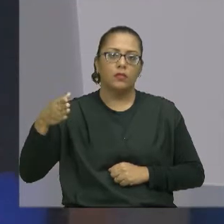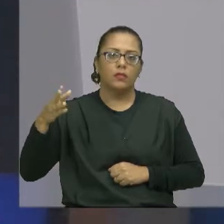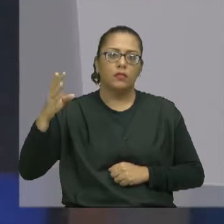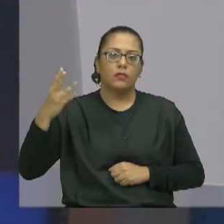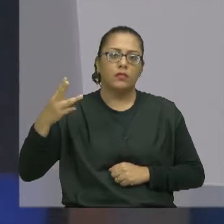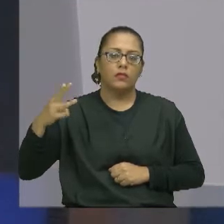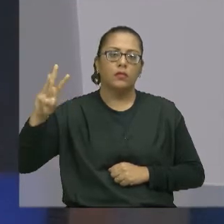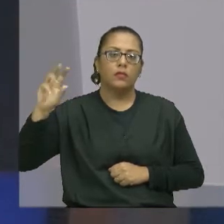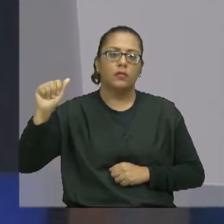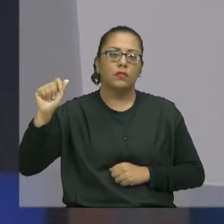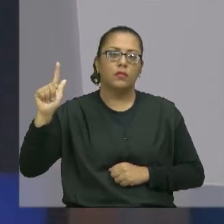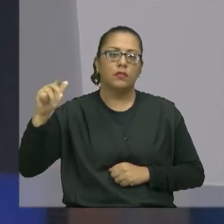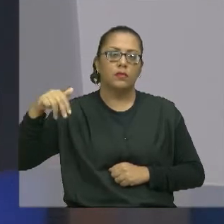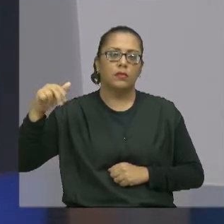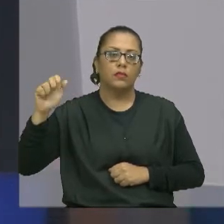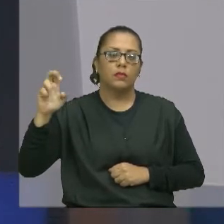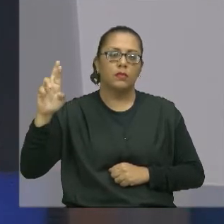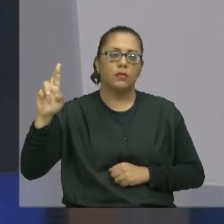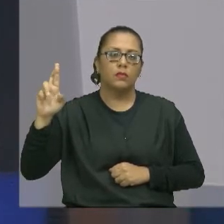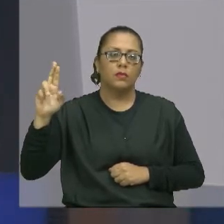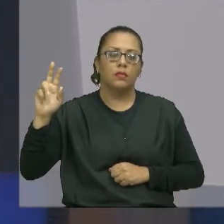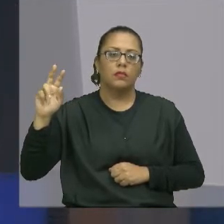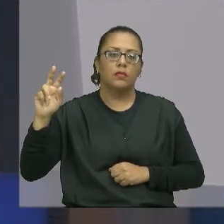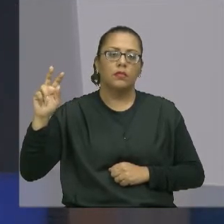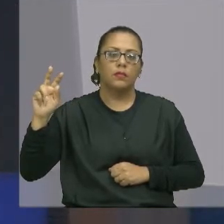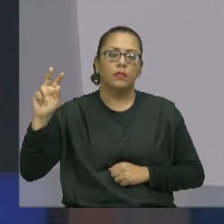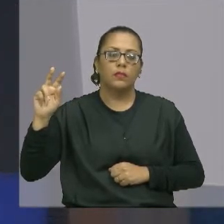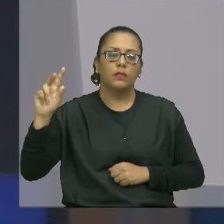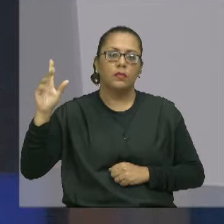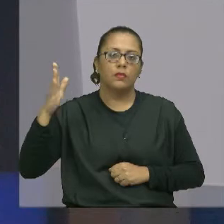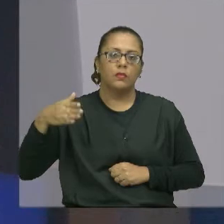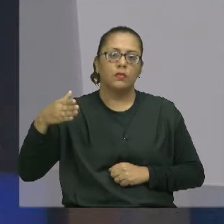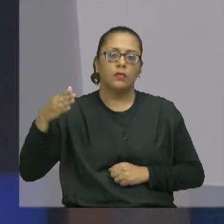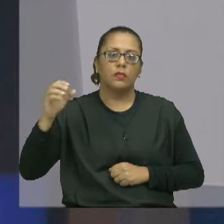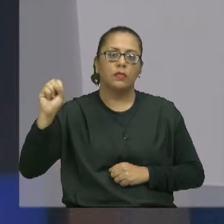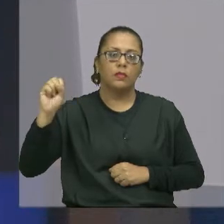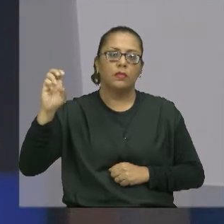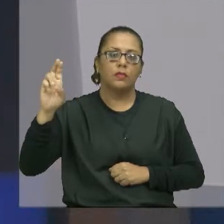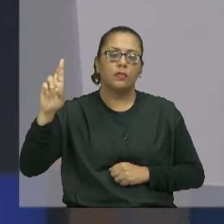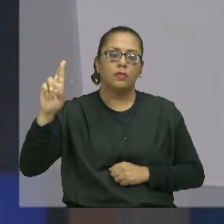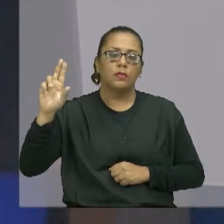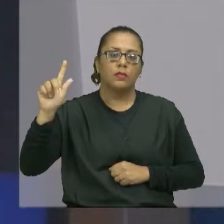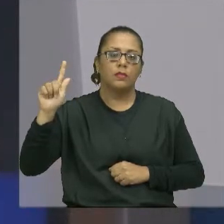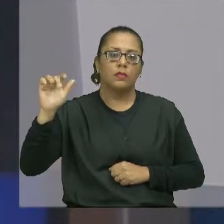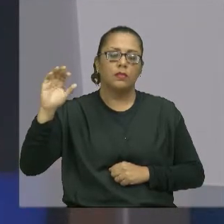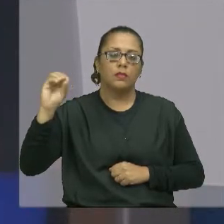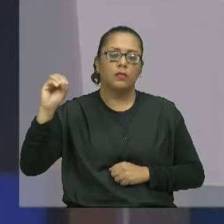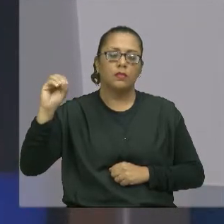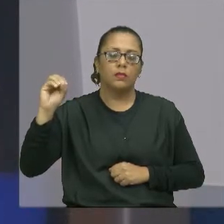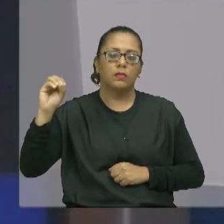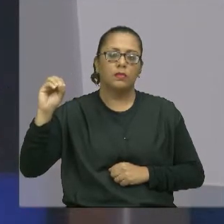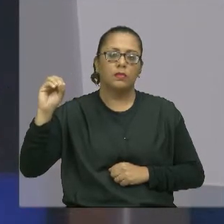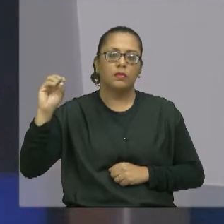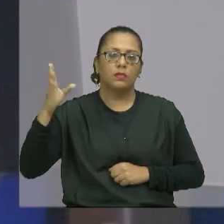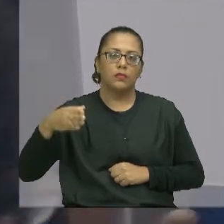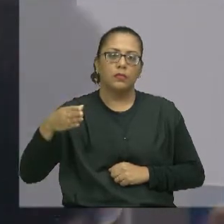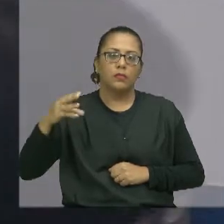Balieiro, vereador Sérgio Camargo, vereador Maninho